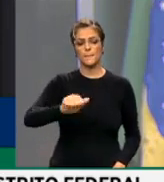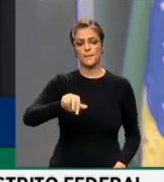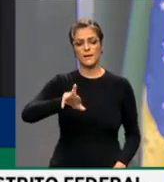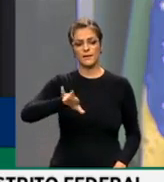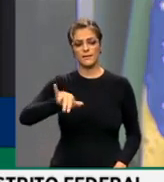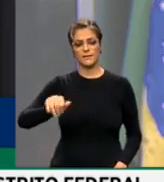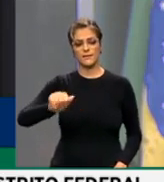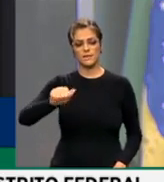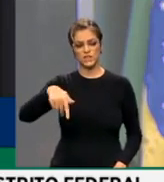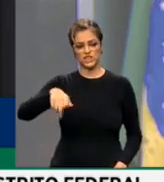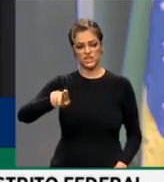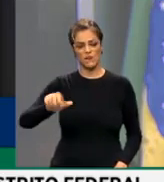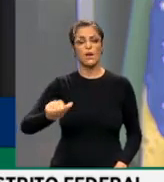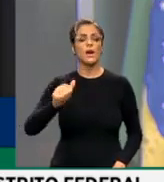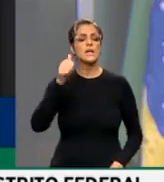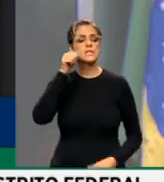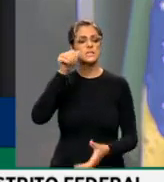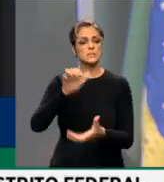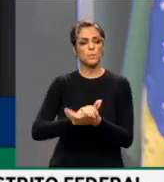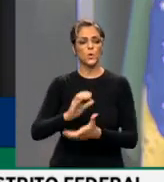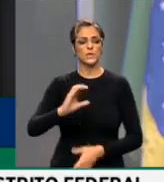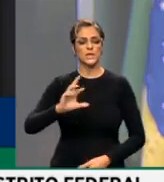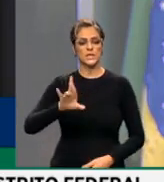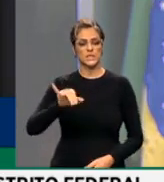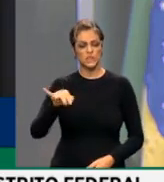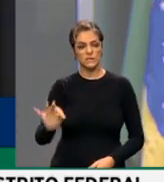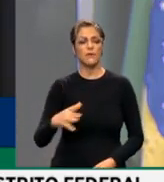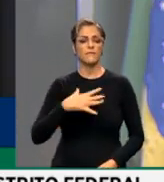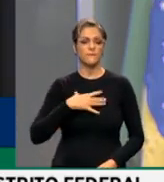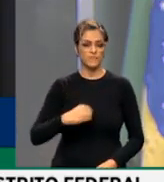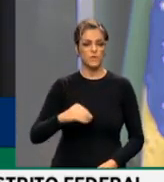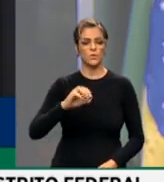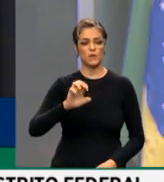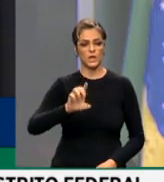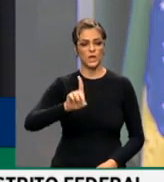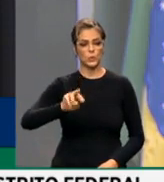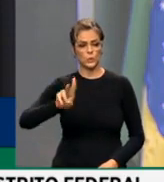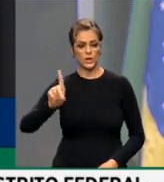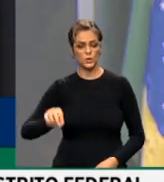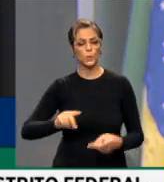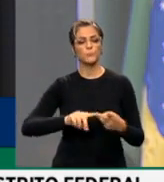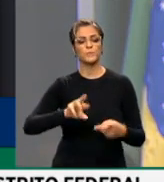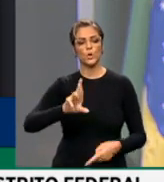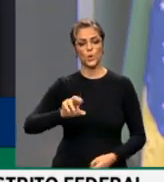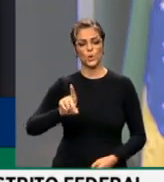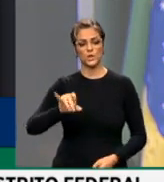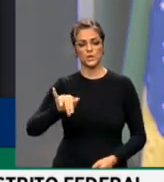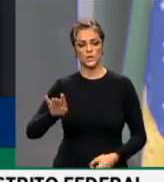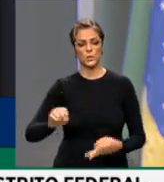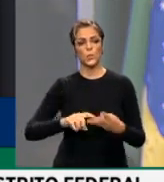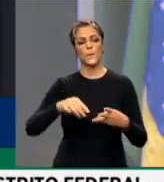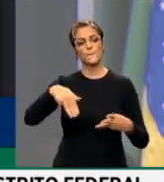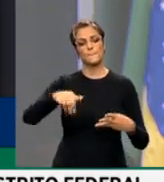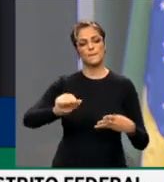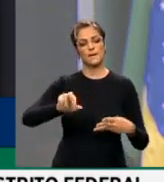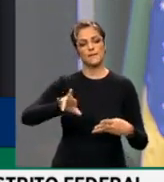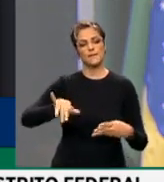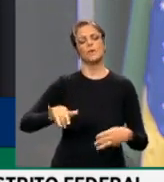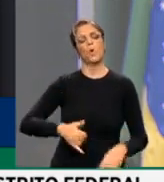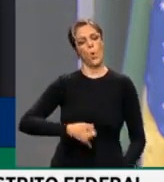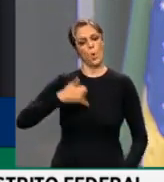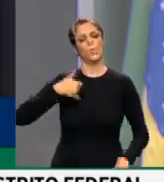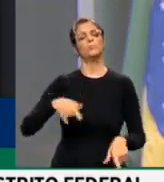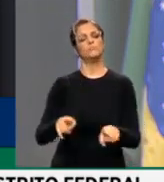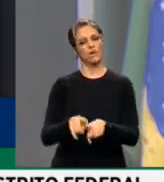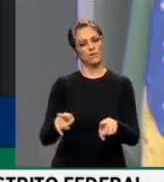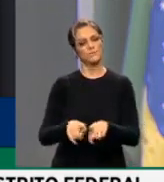sua esposa, Cristina Melo, para os seus filhos, Eduardo, Rodrigo e Mari. Eu tenho